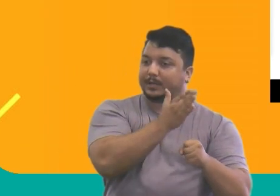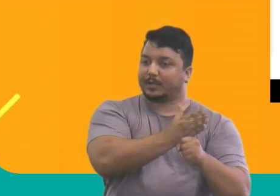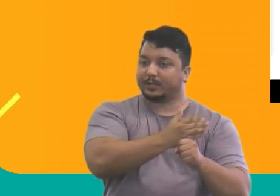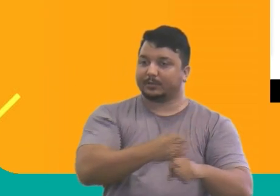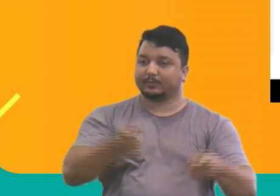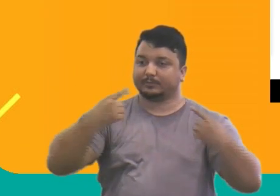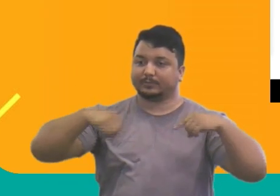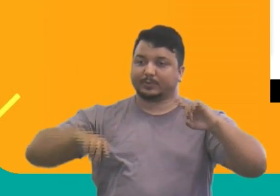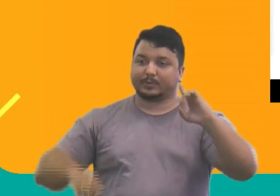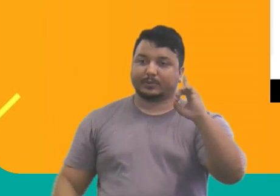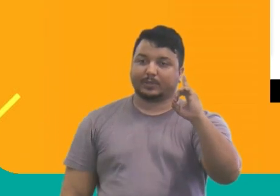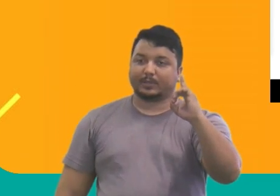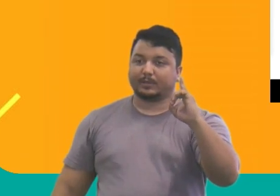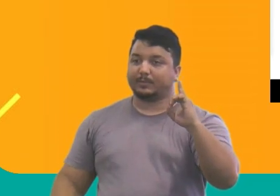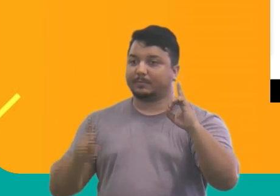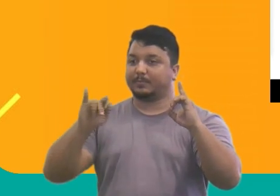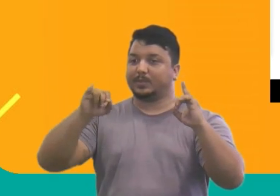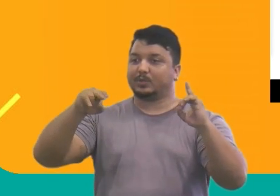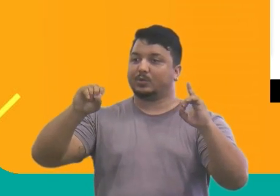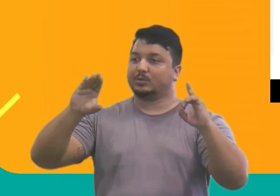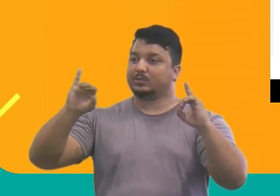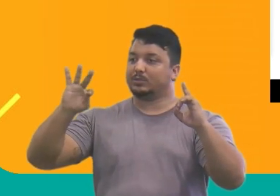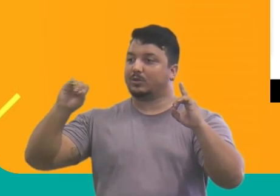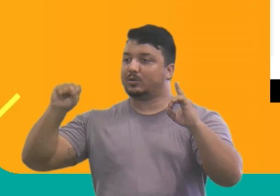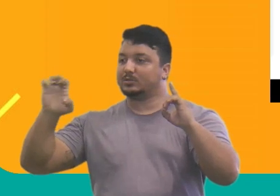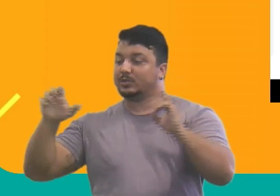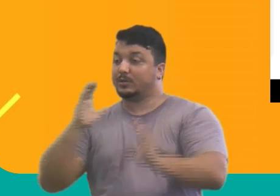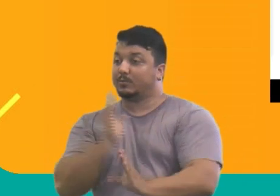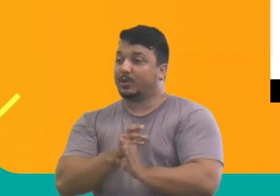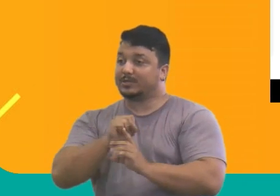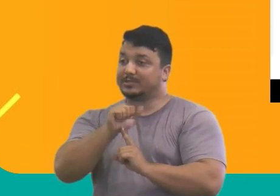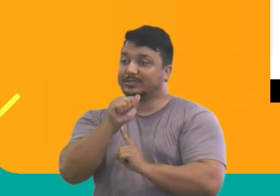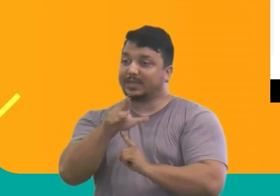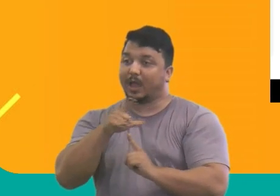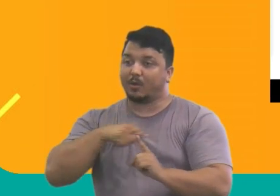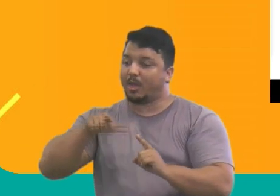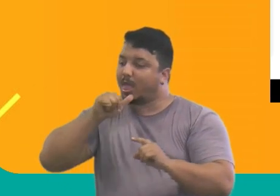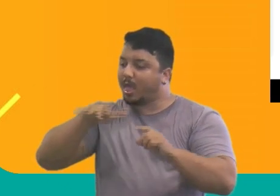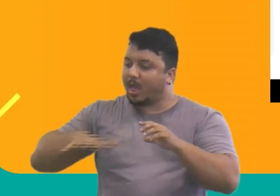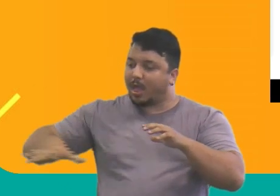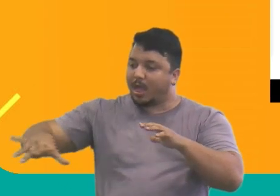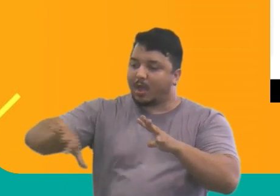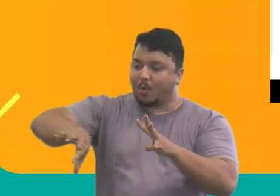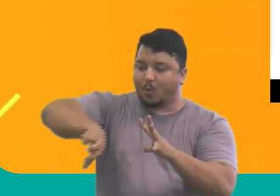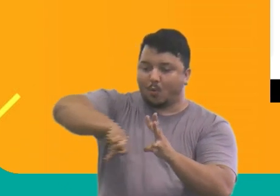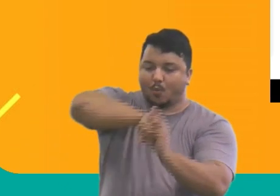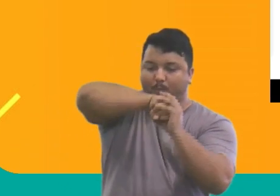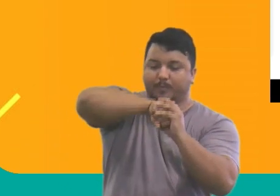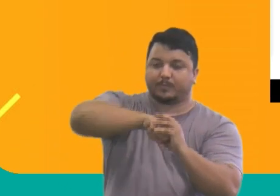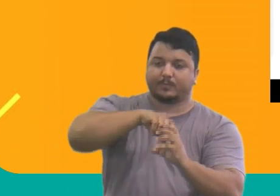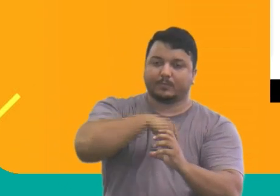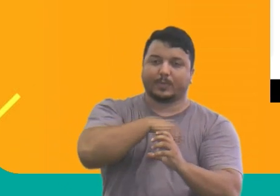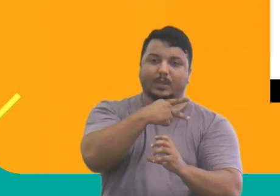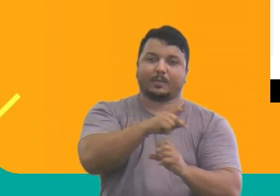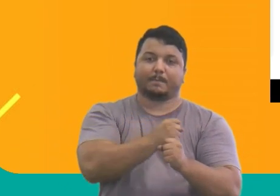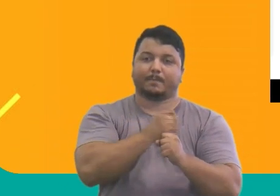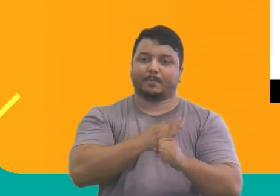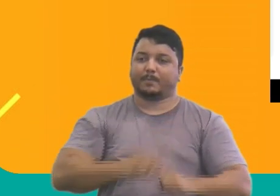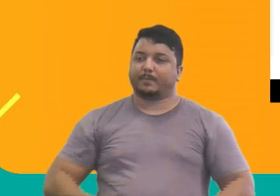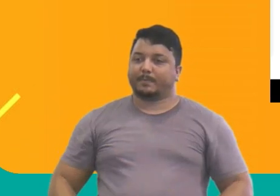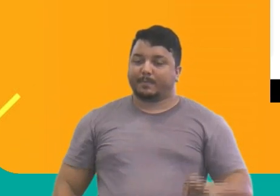D, pinocitose, porque o sal estava diluído na água quando foi transportado. E item